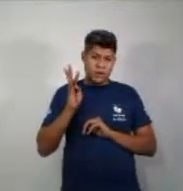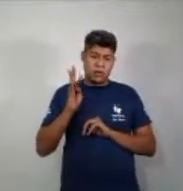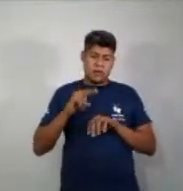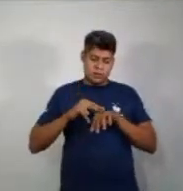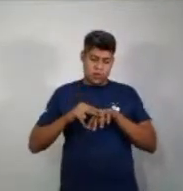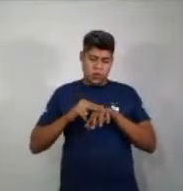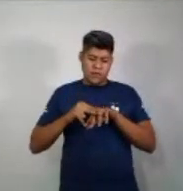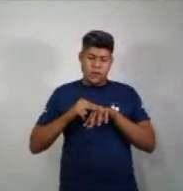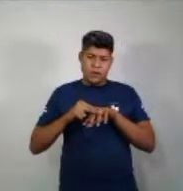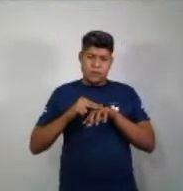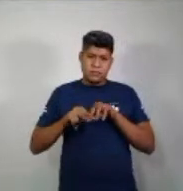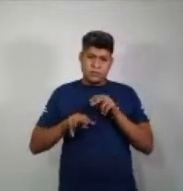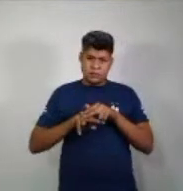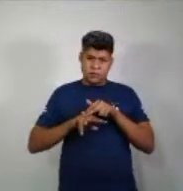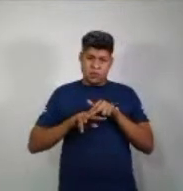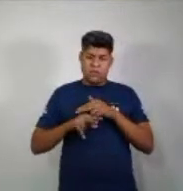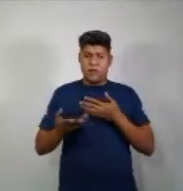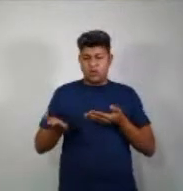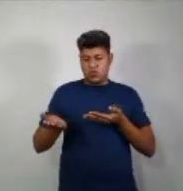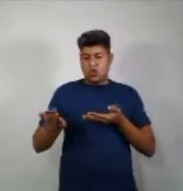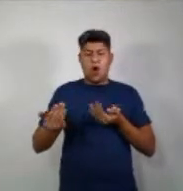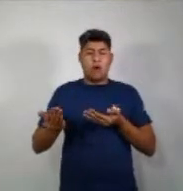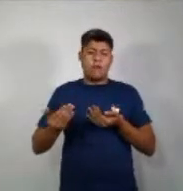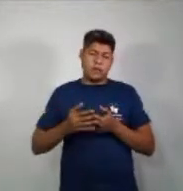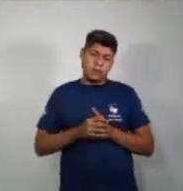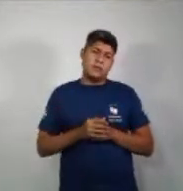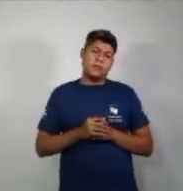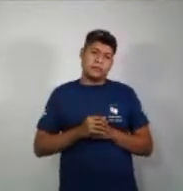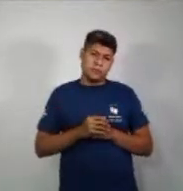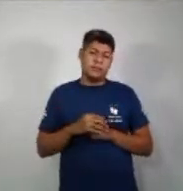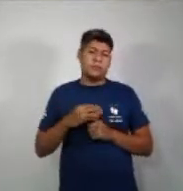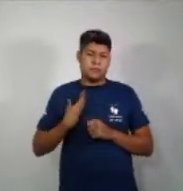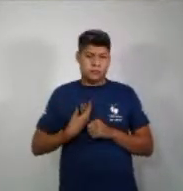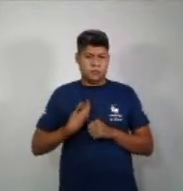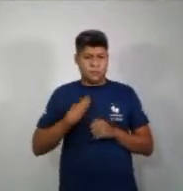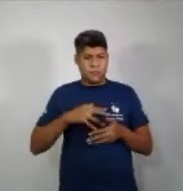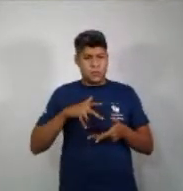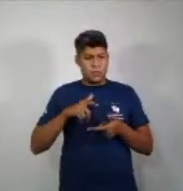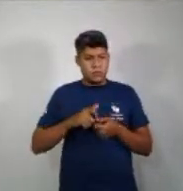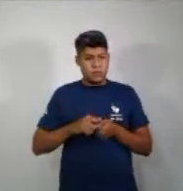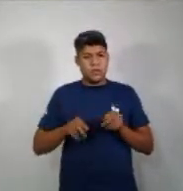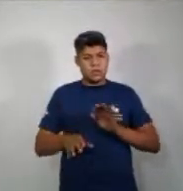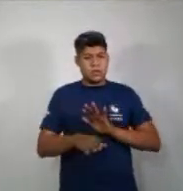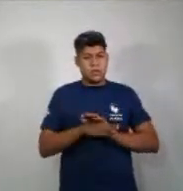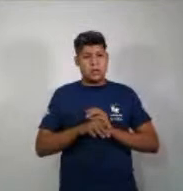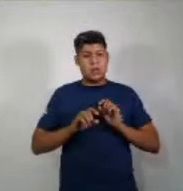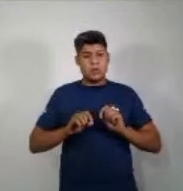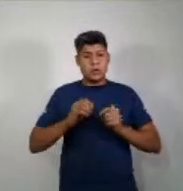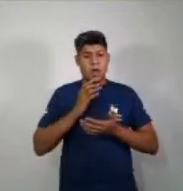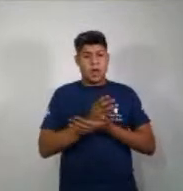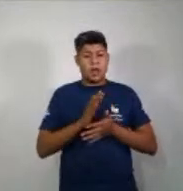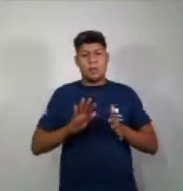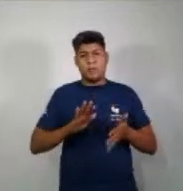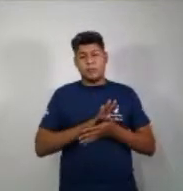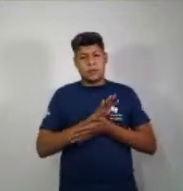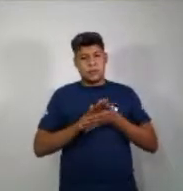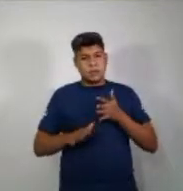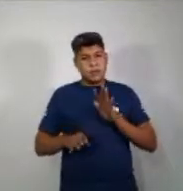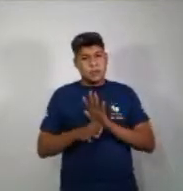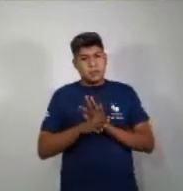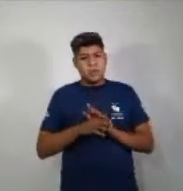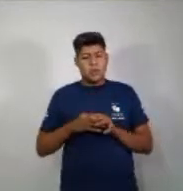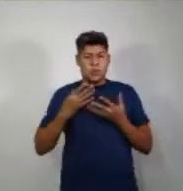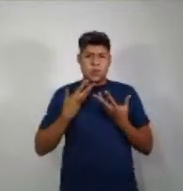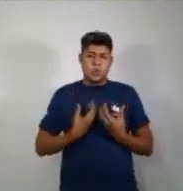uma noiva, né, jovem em Budapeste, e ele chega e fica, então, não acabou, chegou, oba, tô salvo. Não,